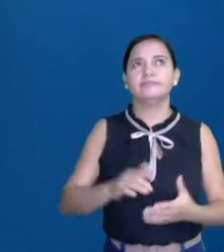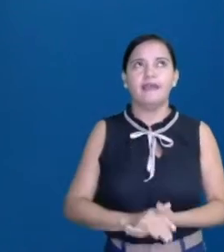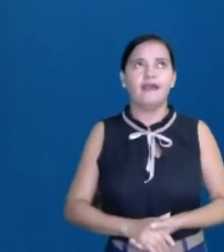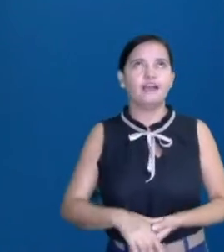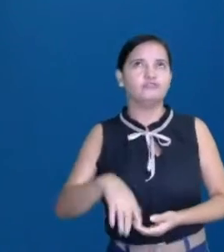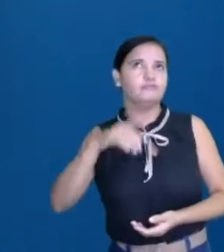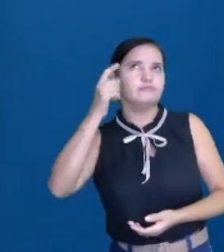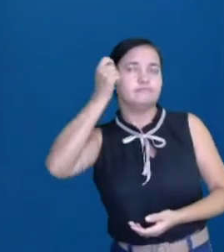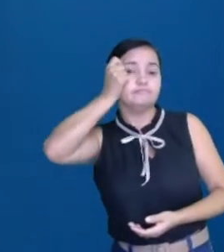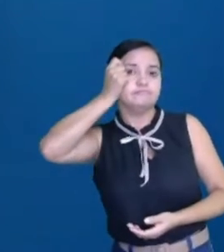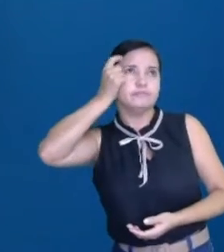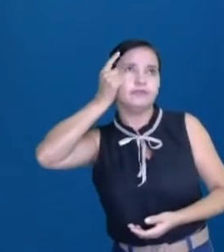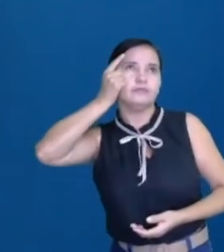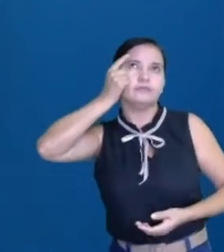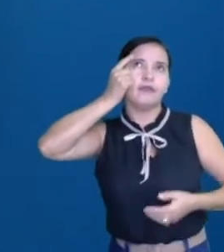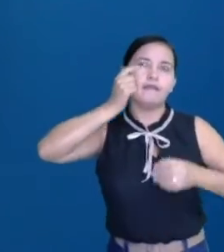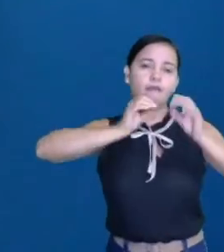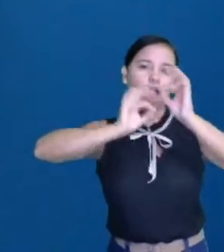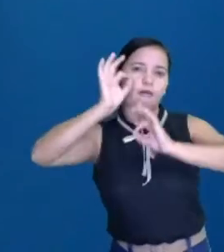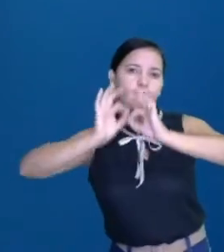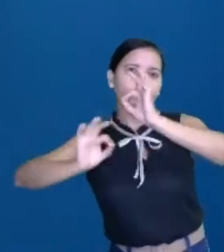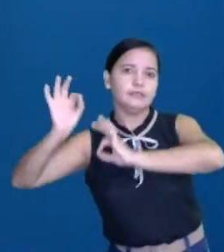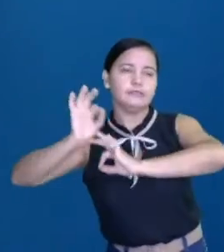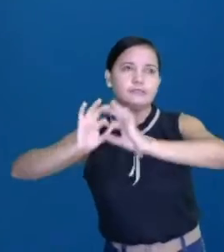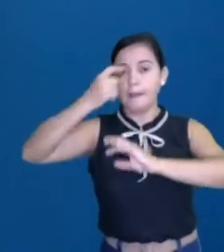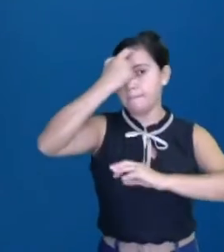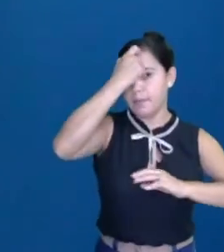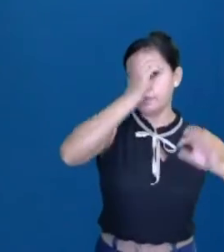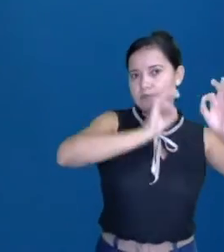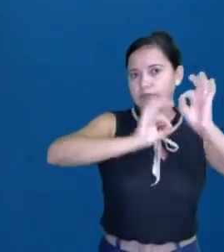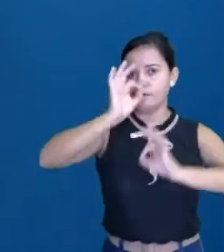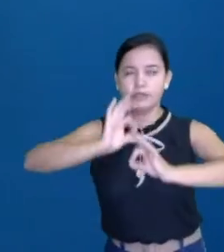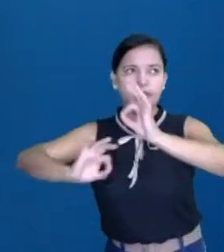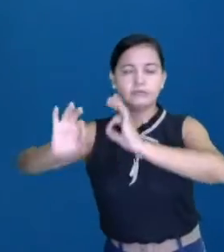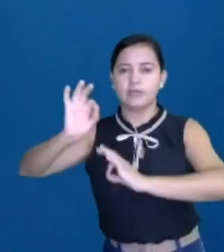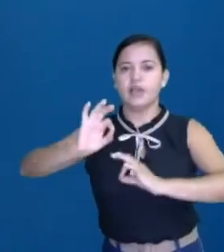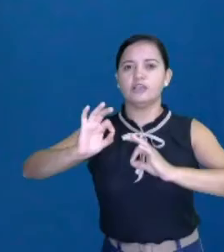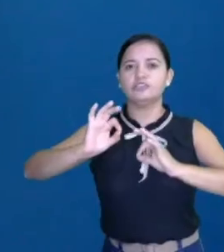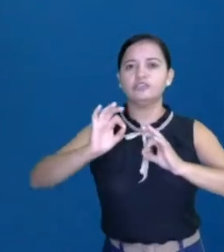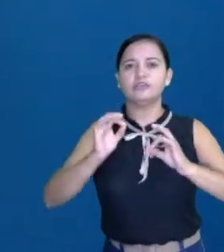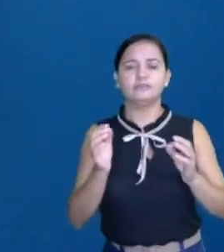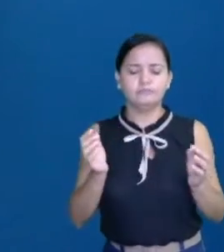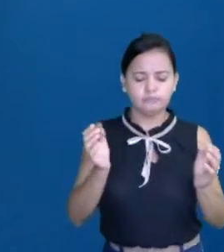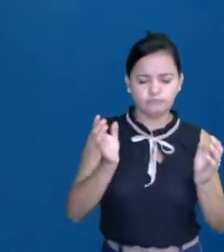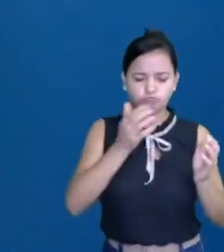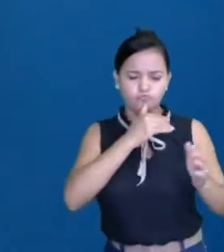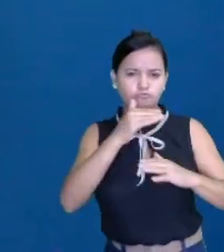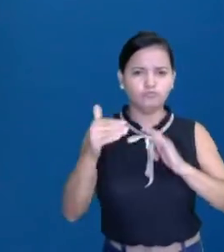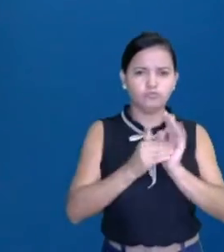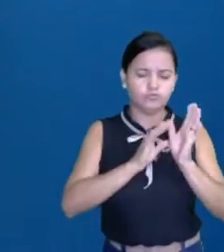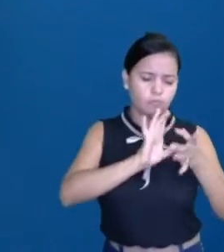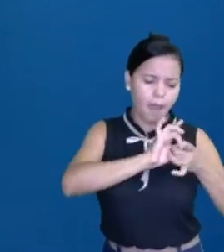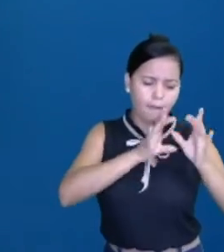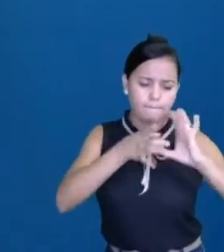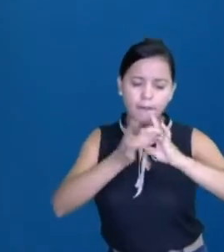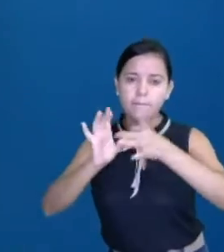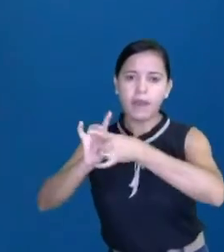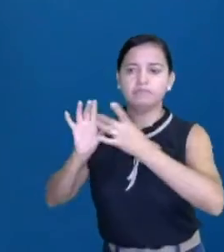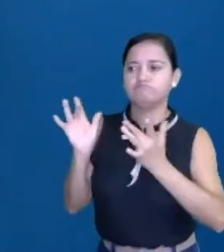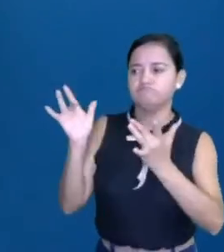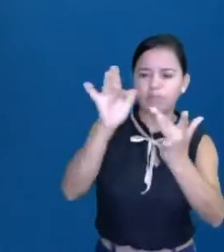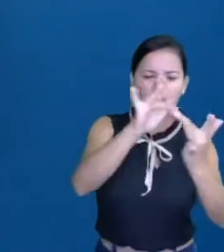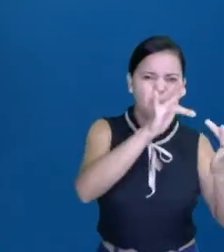gerenciar essas ideias de uma forma que a gente não separe, que a gente perceba que está tudo intrinsecamente envolvido. Esse